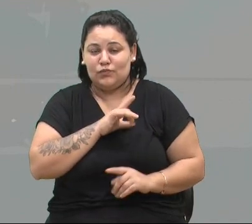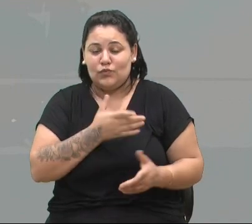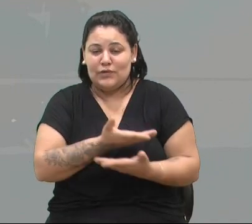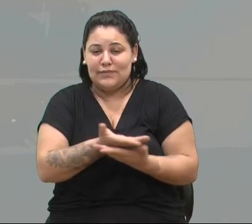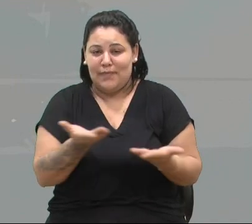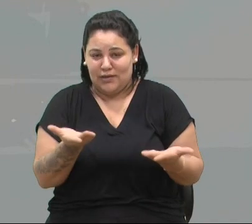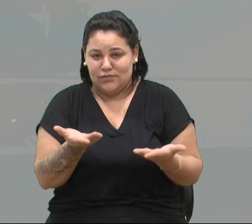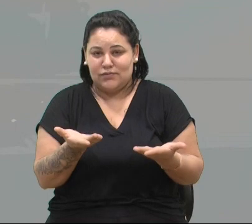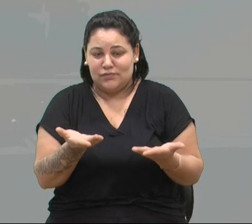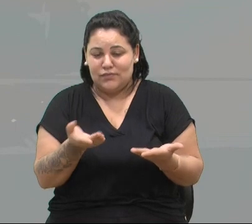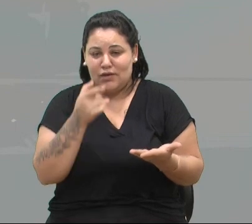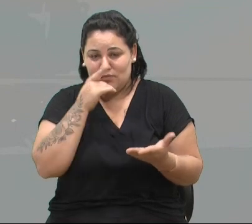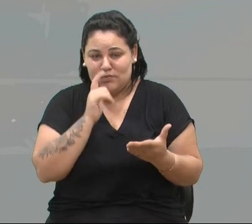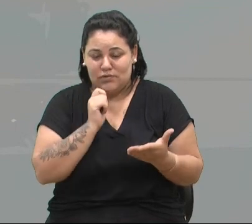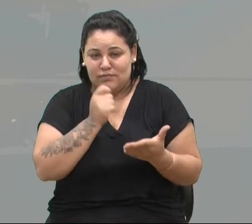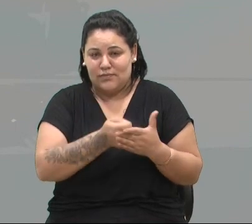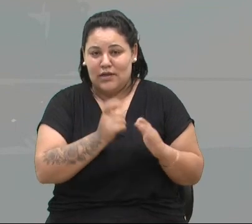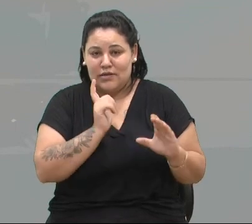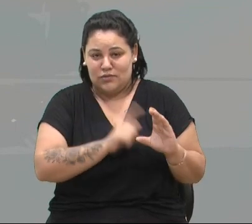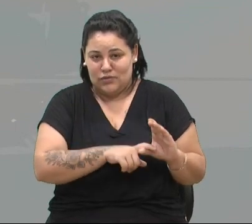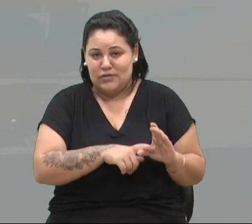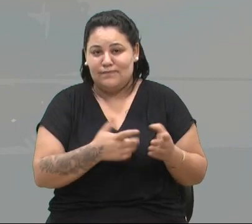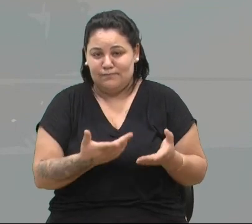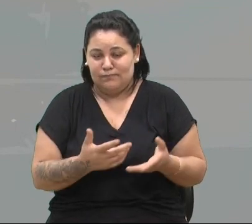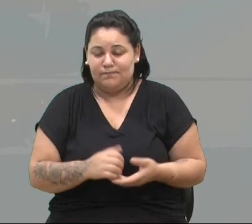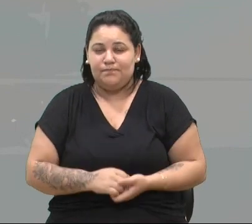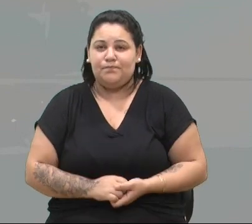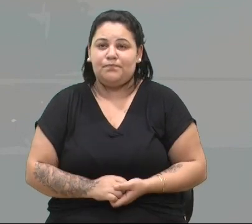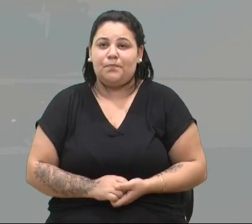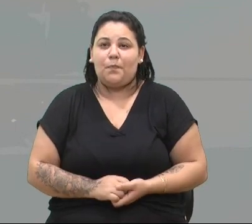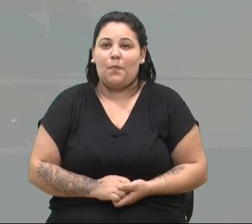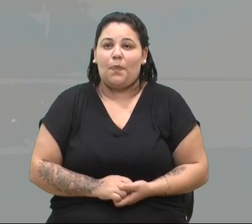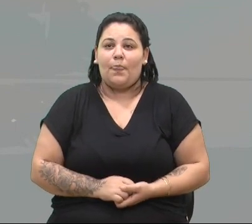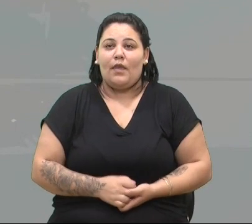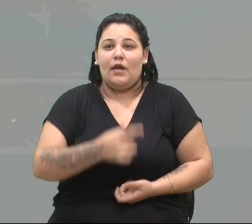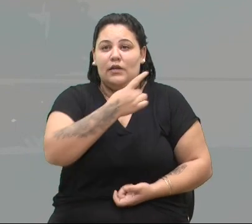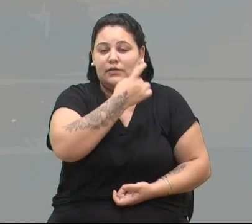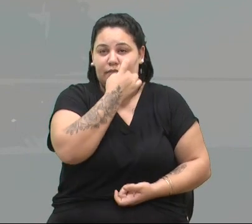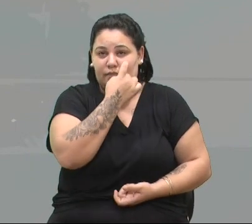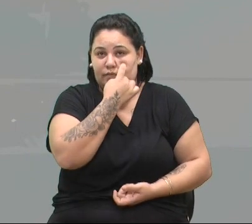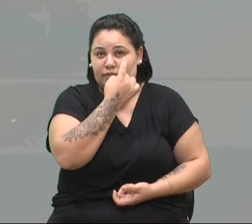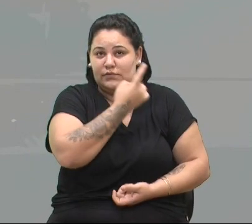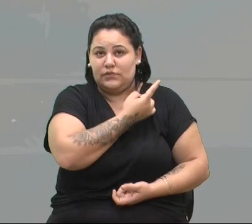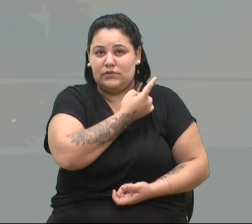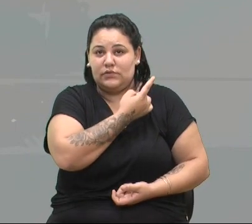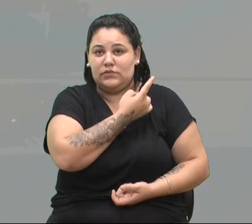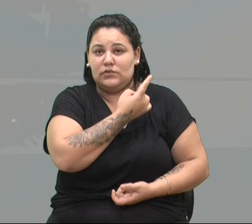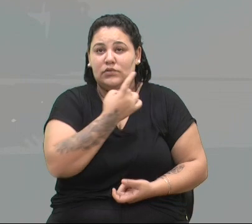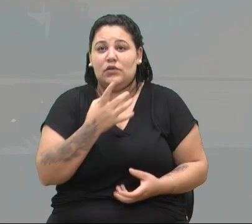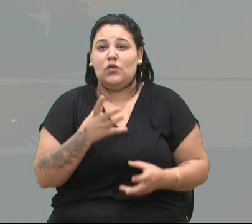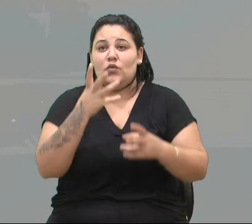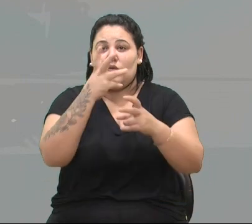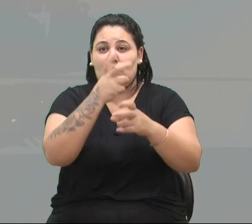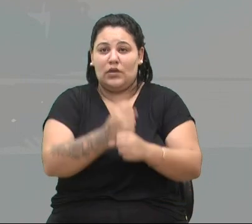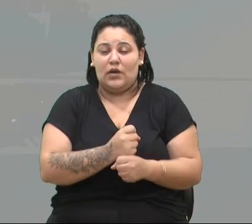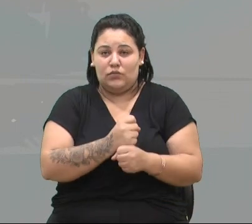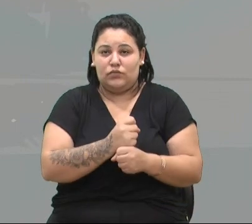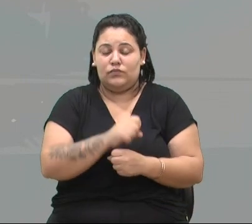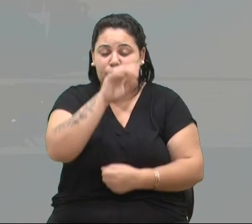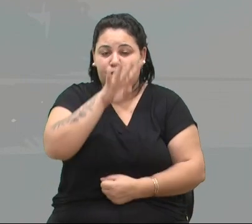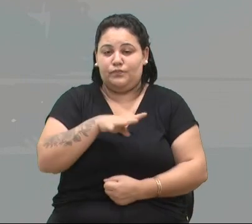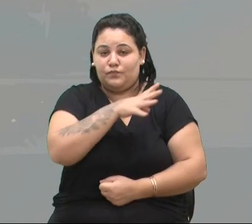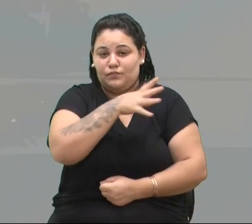passar? E aqui, então, a gente vai apresentar o totalizador de receitas e despesas de todo o ano